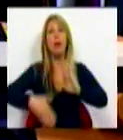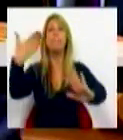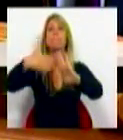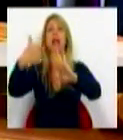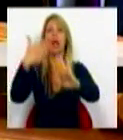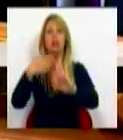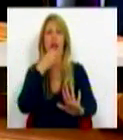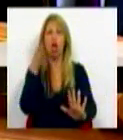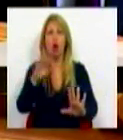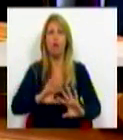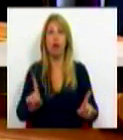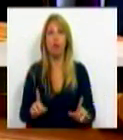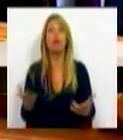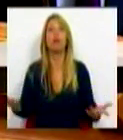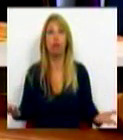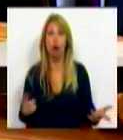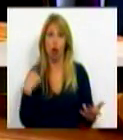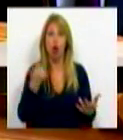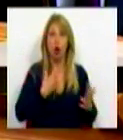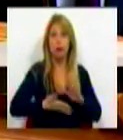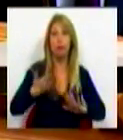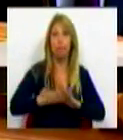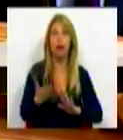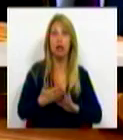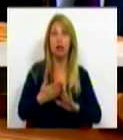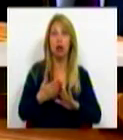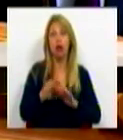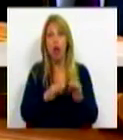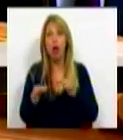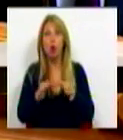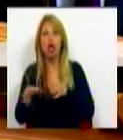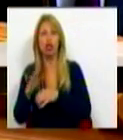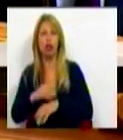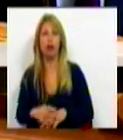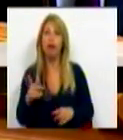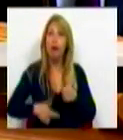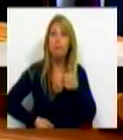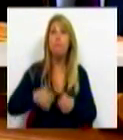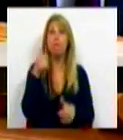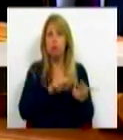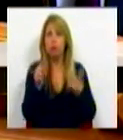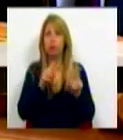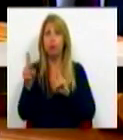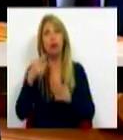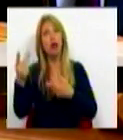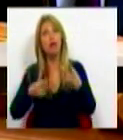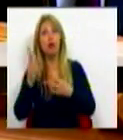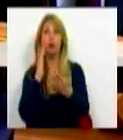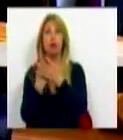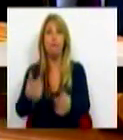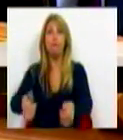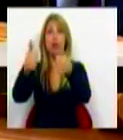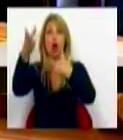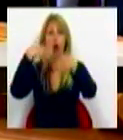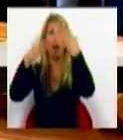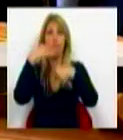Sim, porque a nossa pressa é corrigir, é melhorar as avaliações para melhorar as aprendizagens,